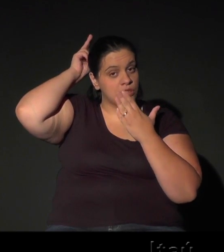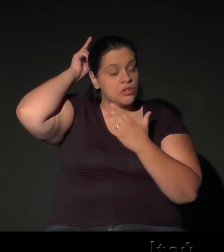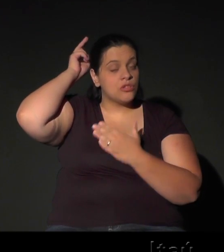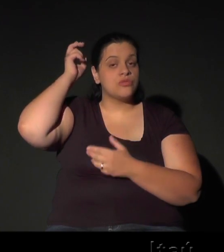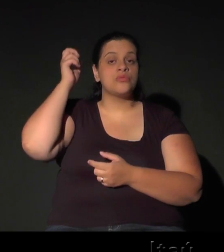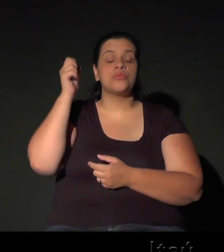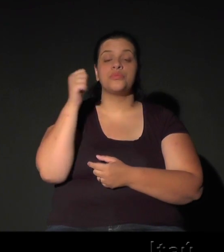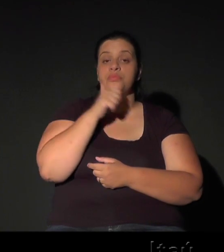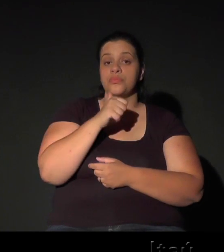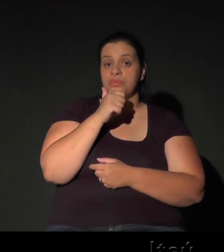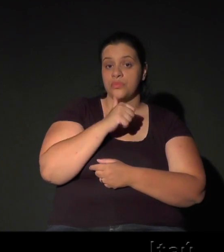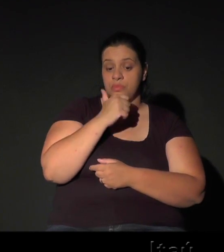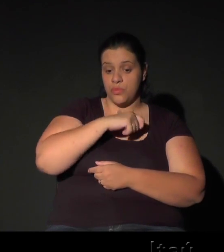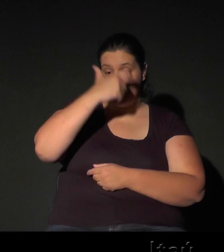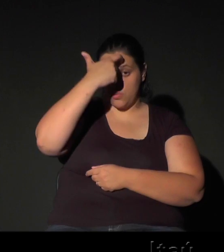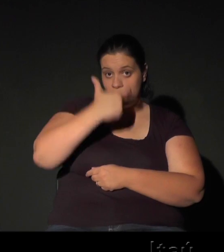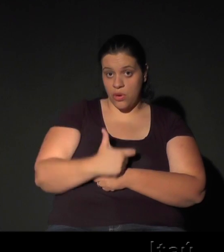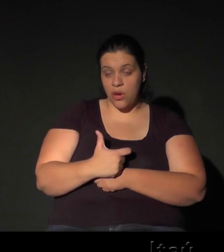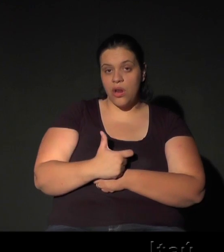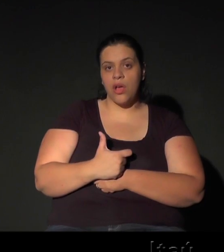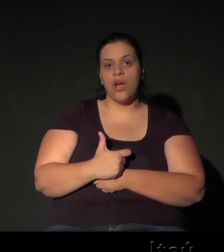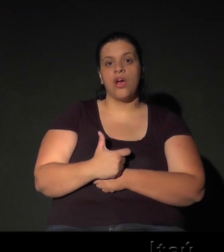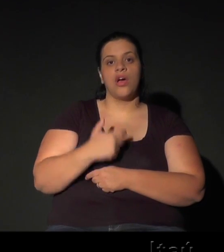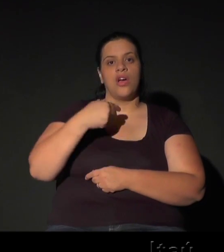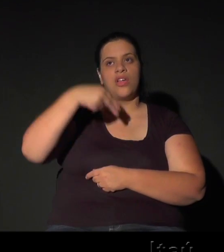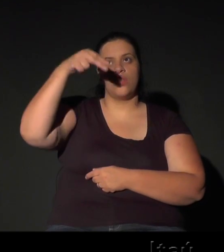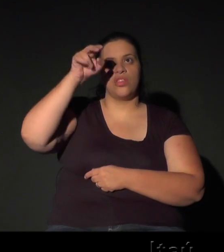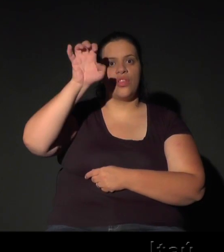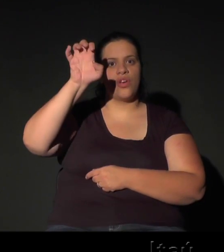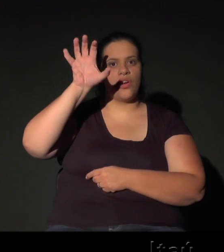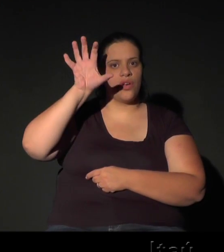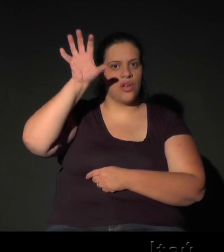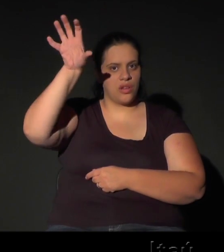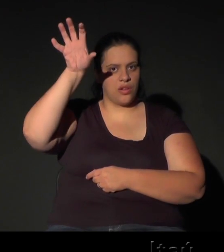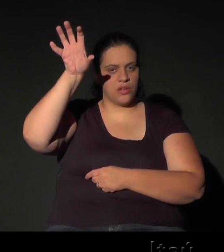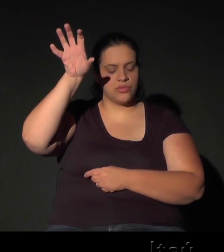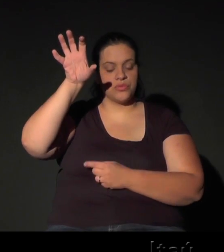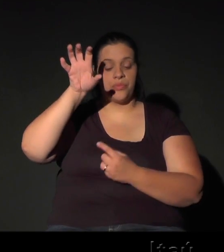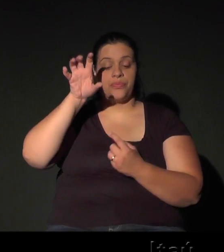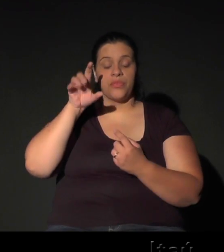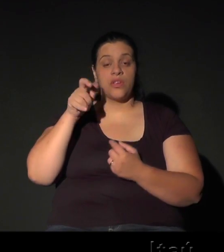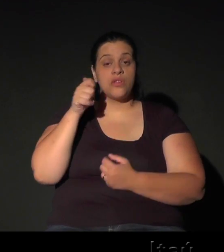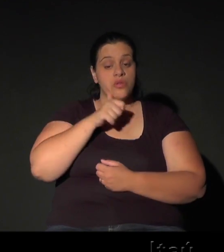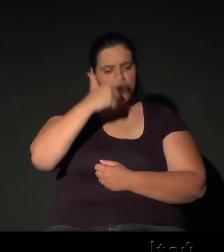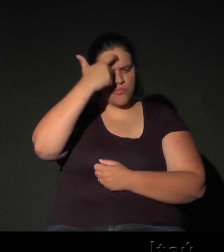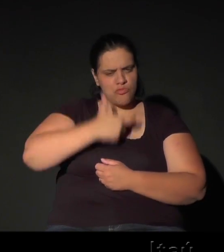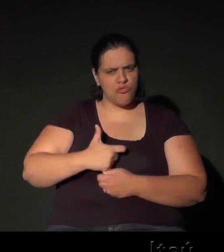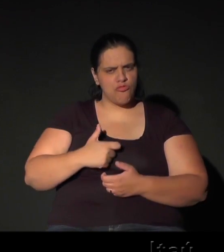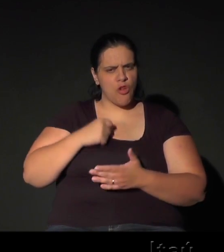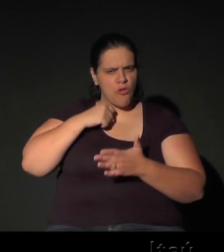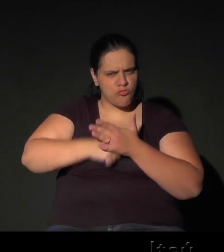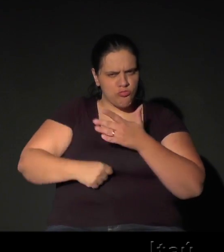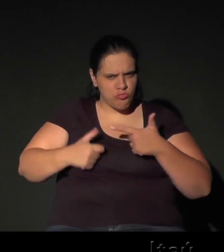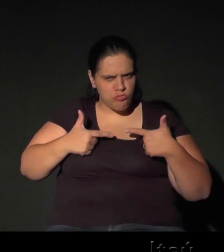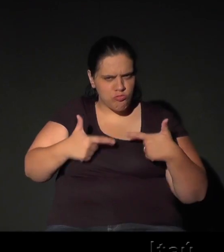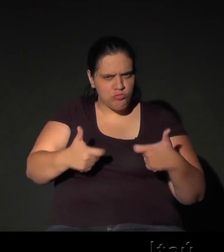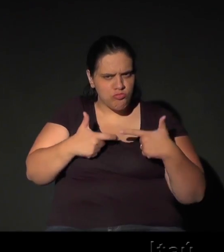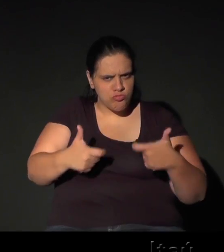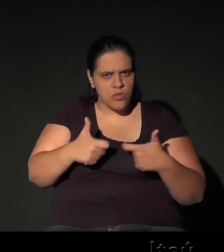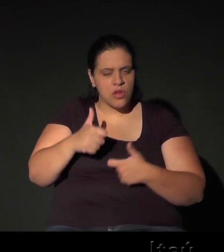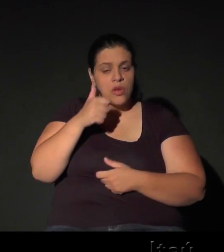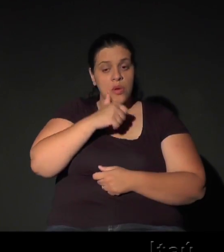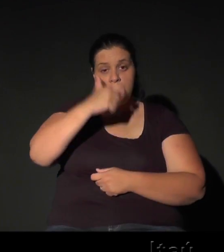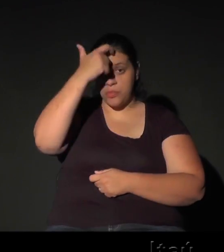uma mulher nordestina de uma mulher guerreira de uma